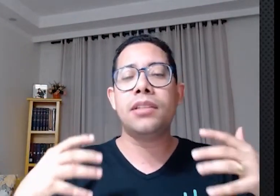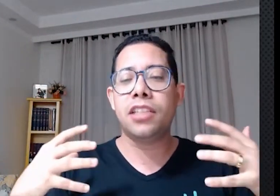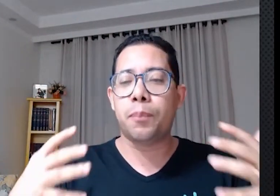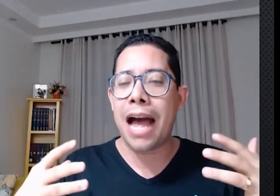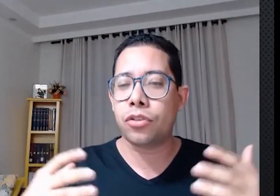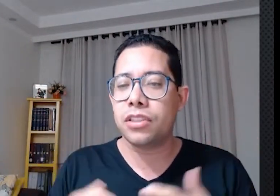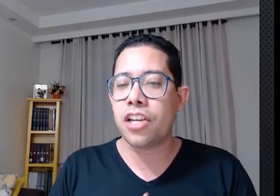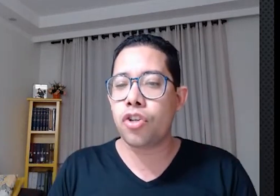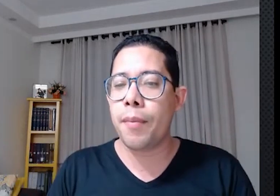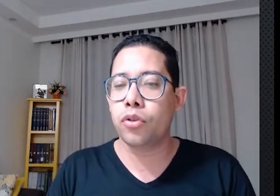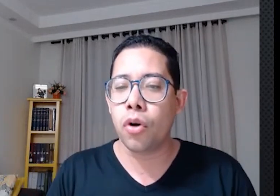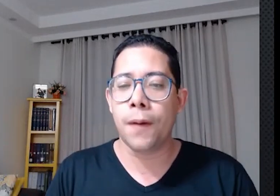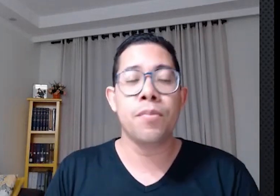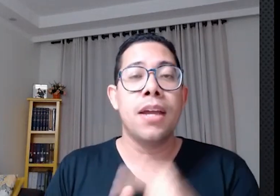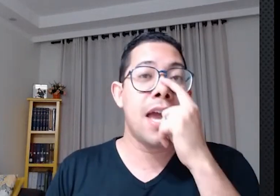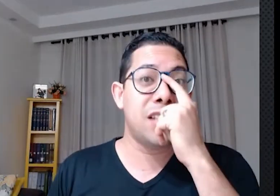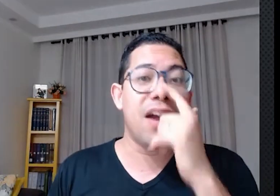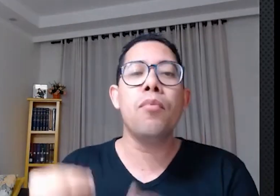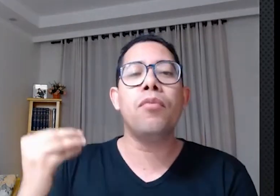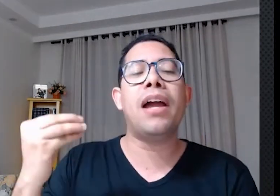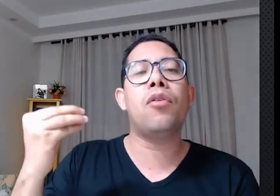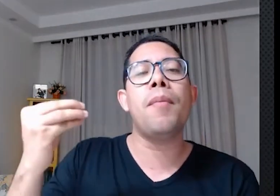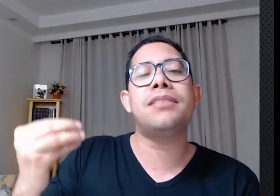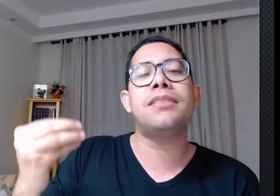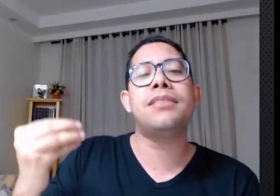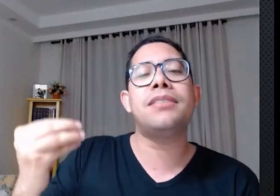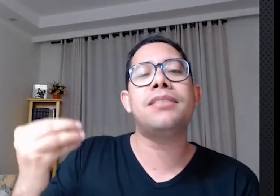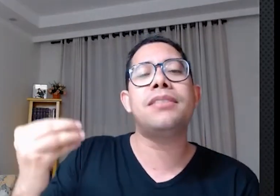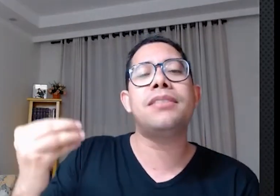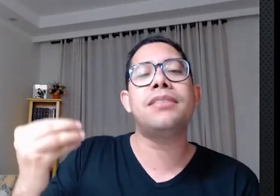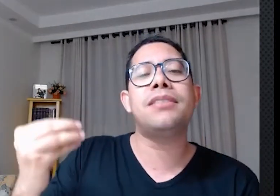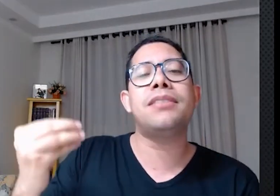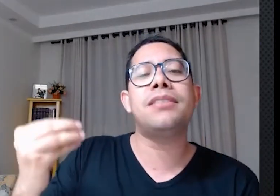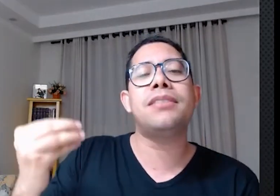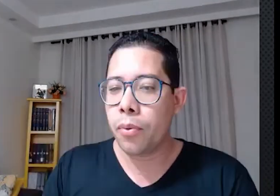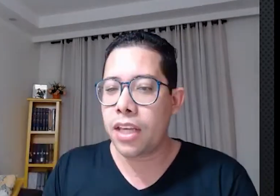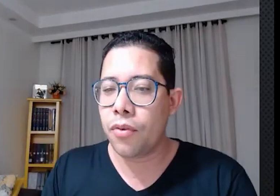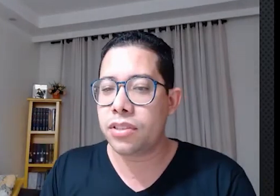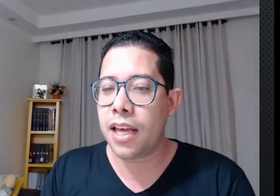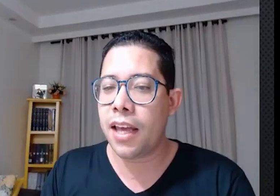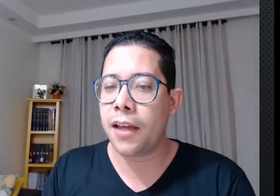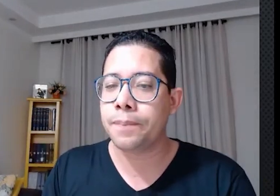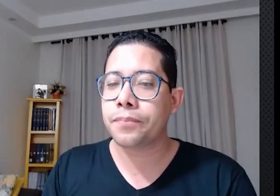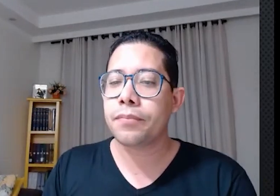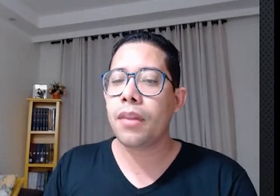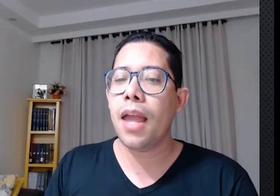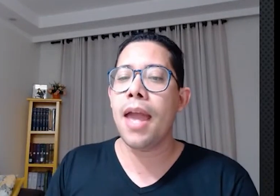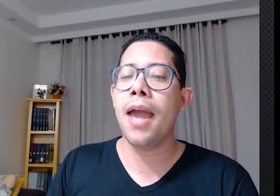Com todos esses passos que a gente comentou, você vai começar a mudar a cultura. Por quê? Porque